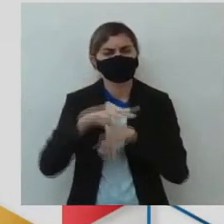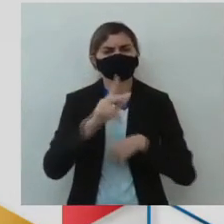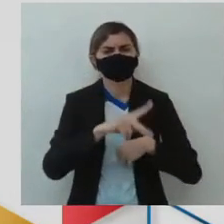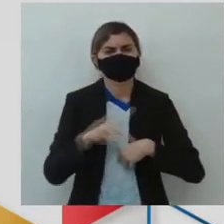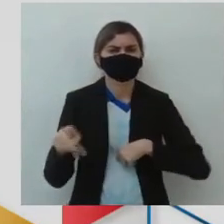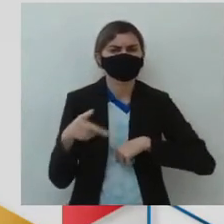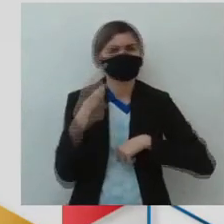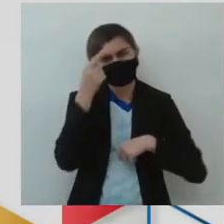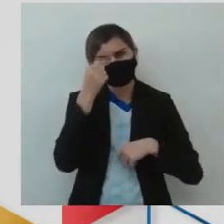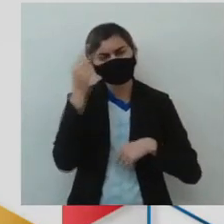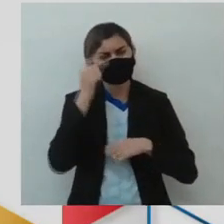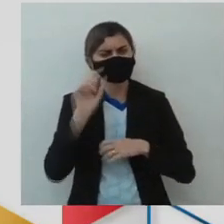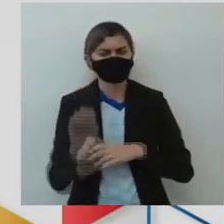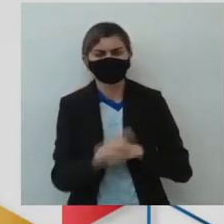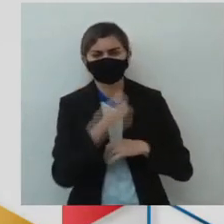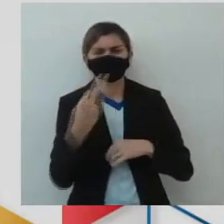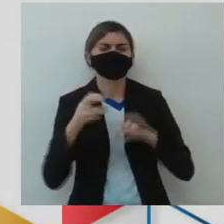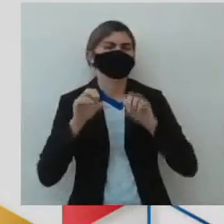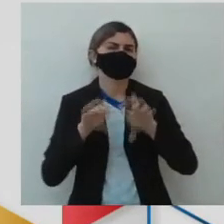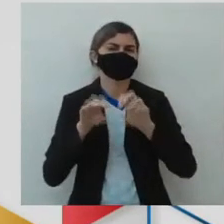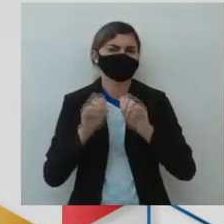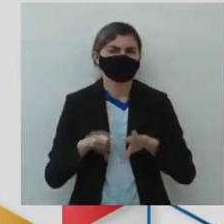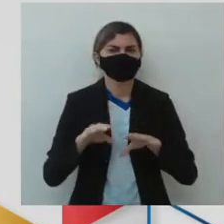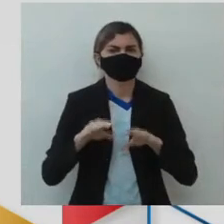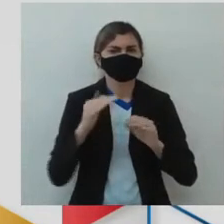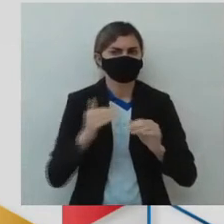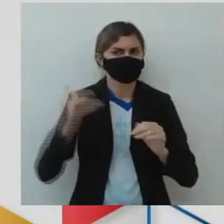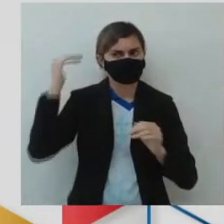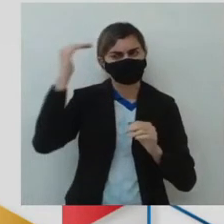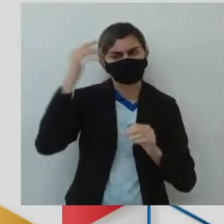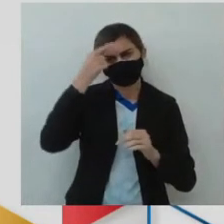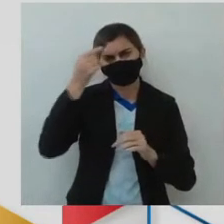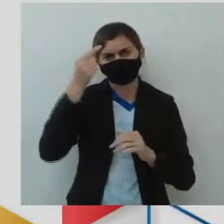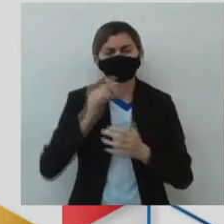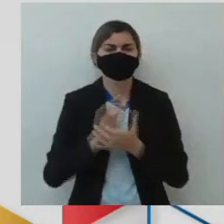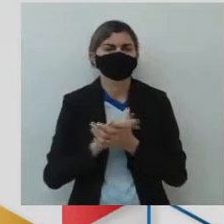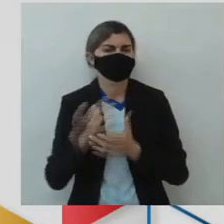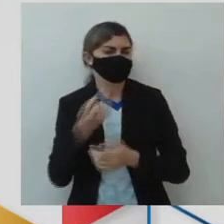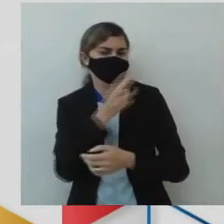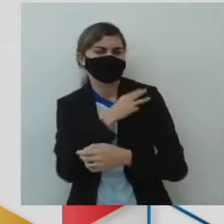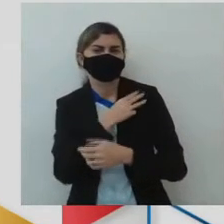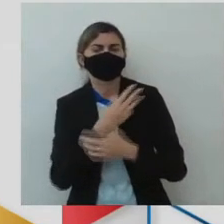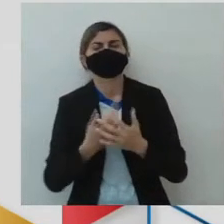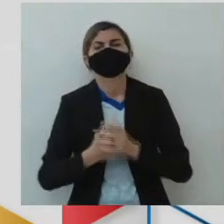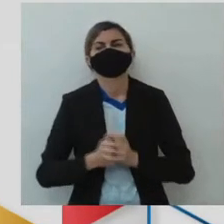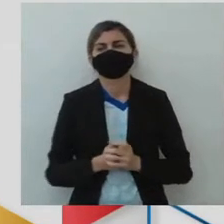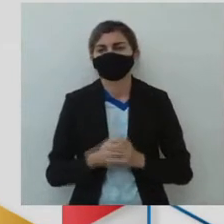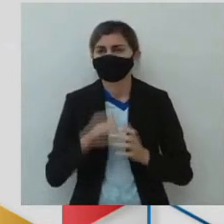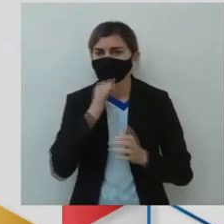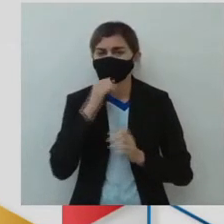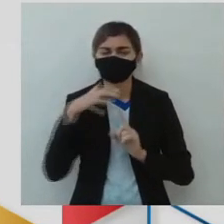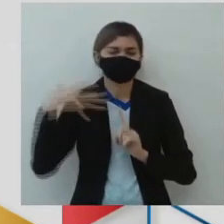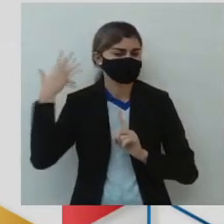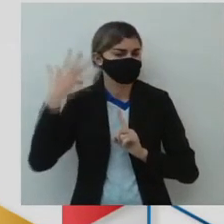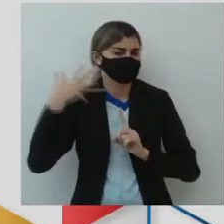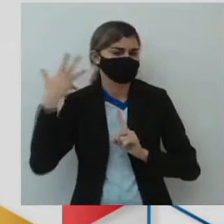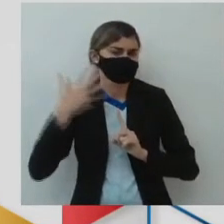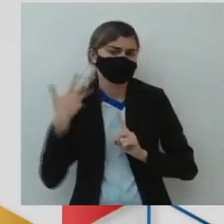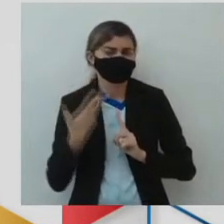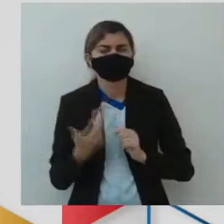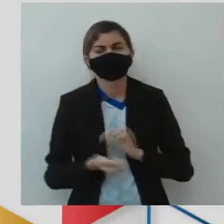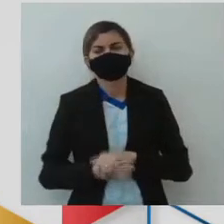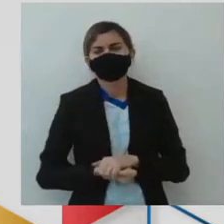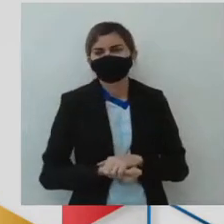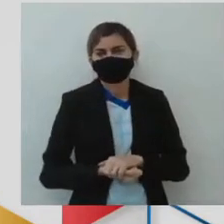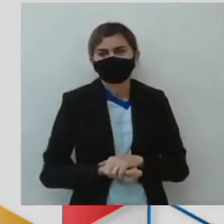seu professor na universidade ou no ensino médio e agora nós vamos ver um exemplo de palestra tá